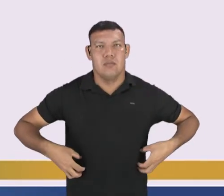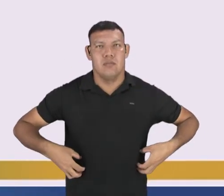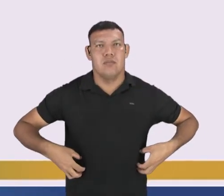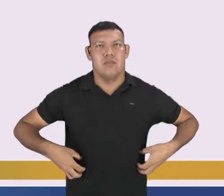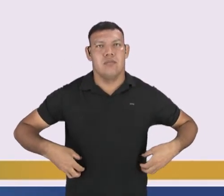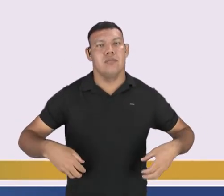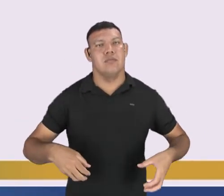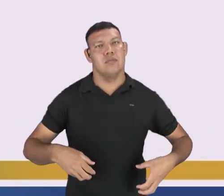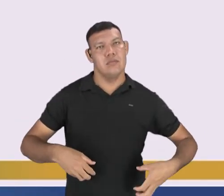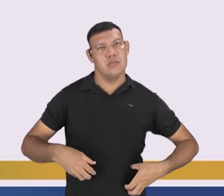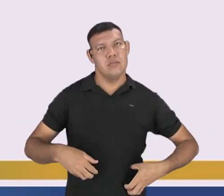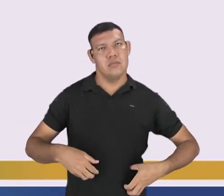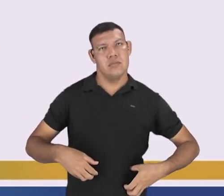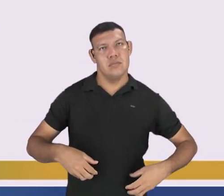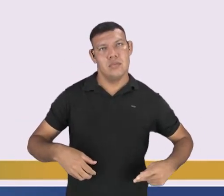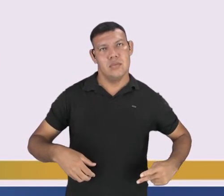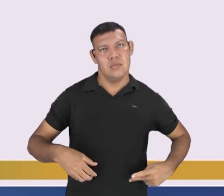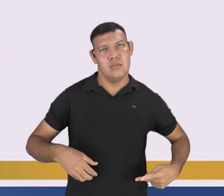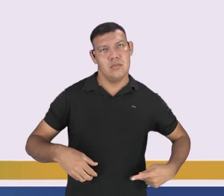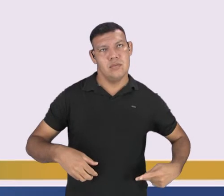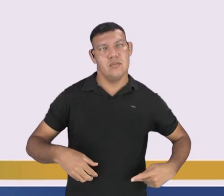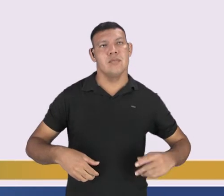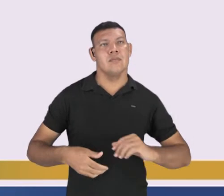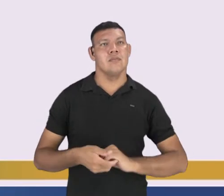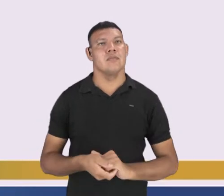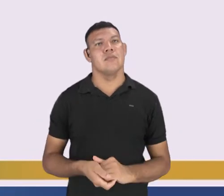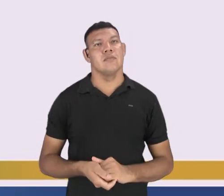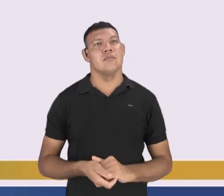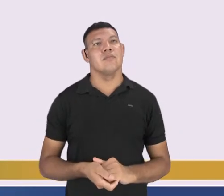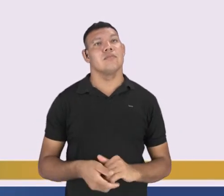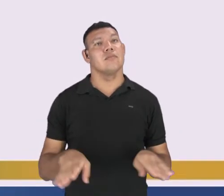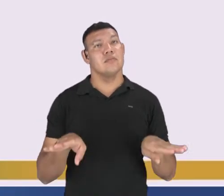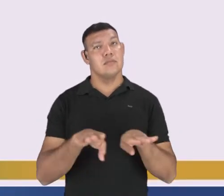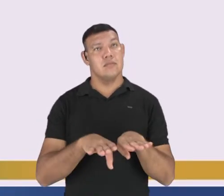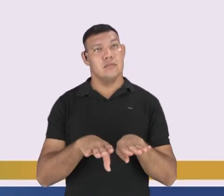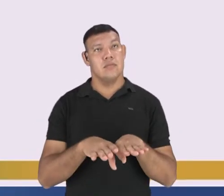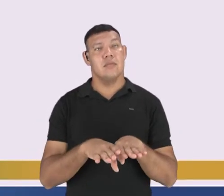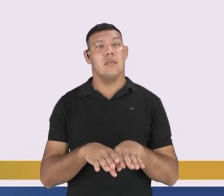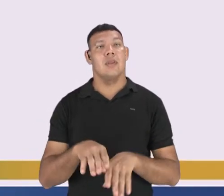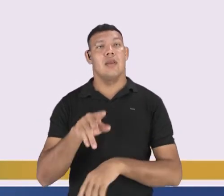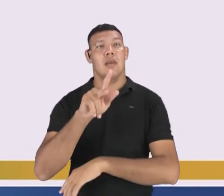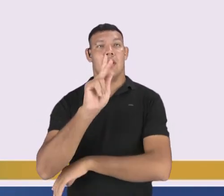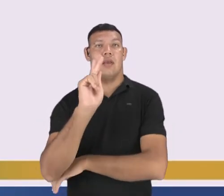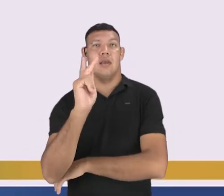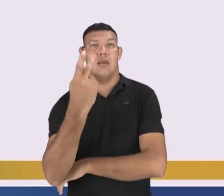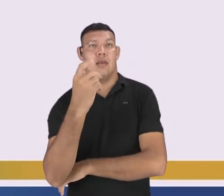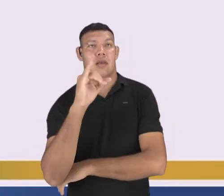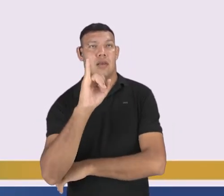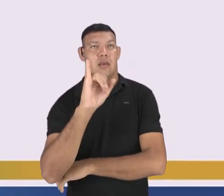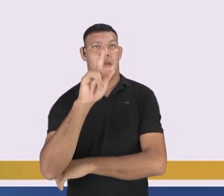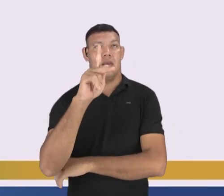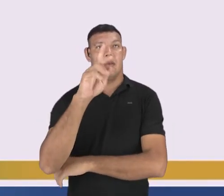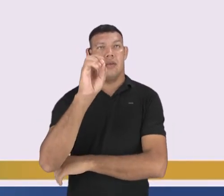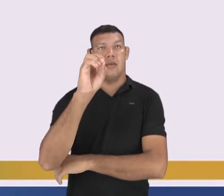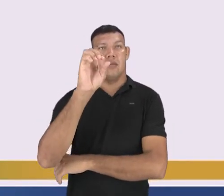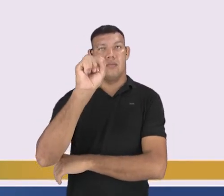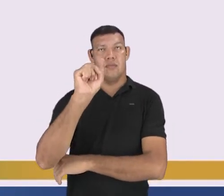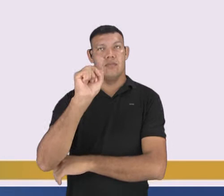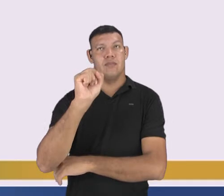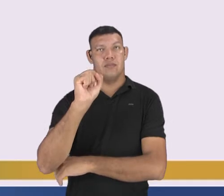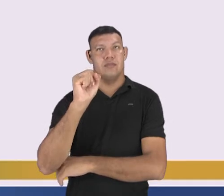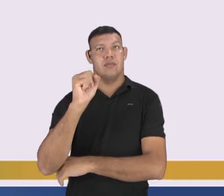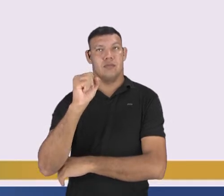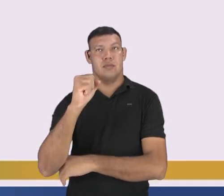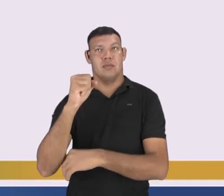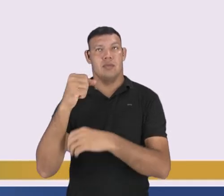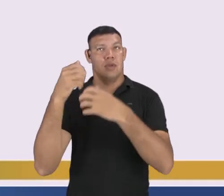o pâncreas e as glândulas sexuais. Bom, a hipófise, ela está localizada no centro da cabeça, logo